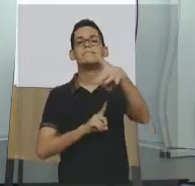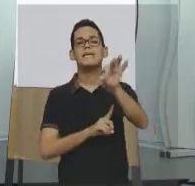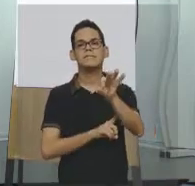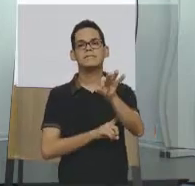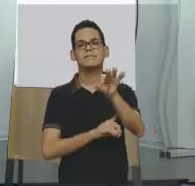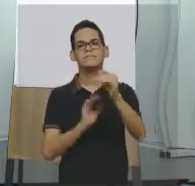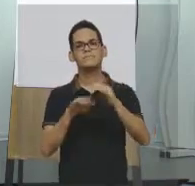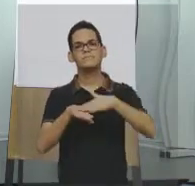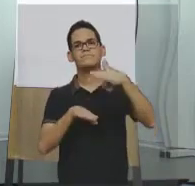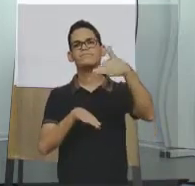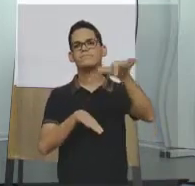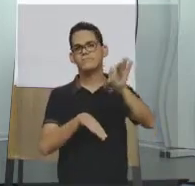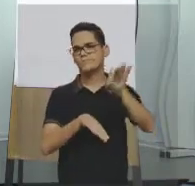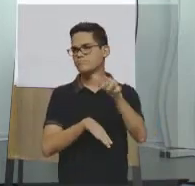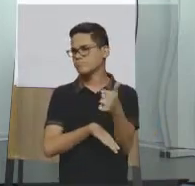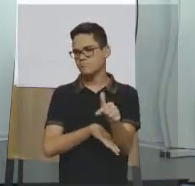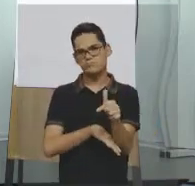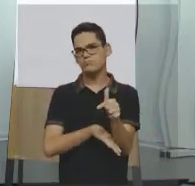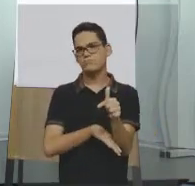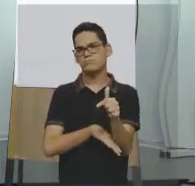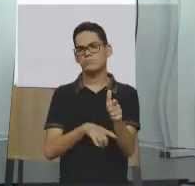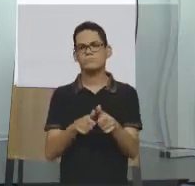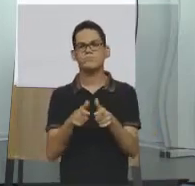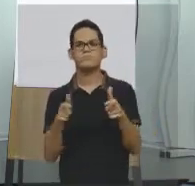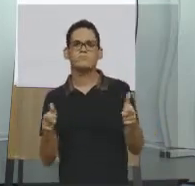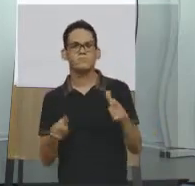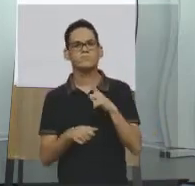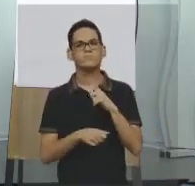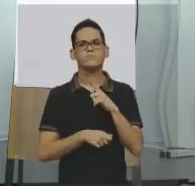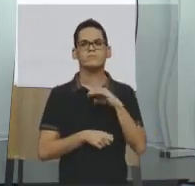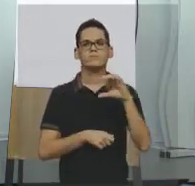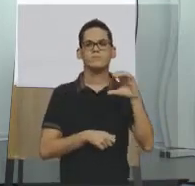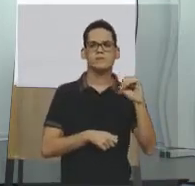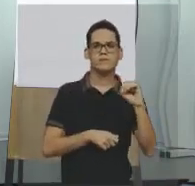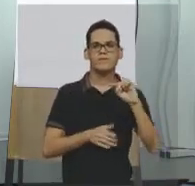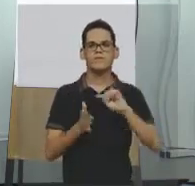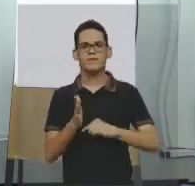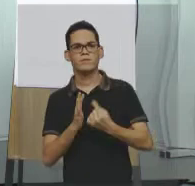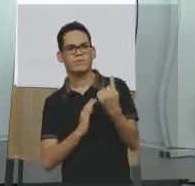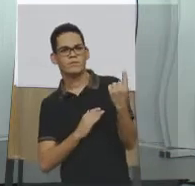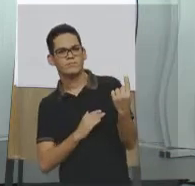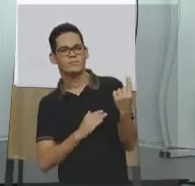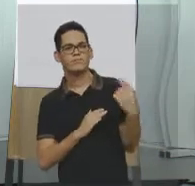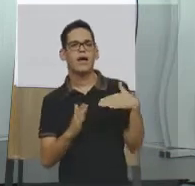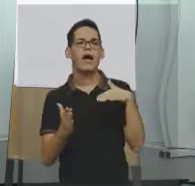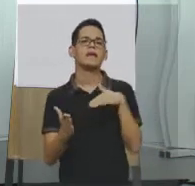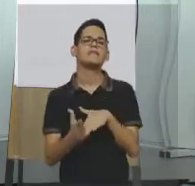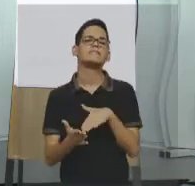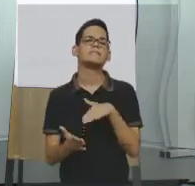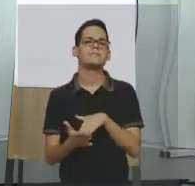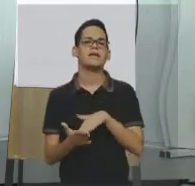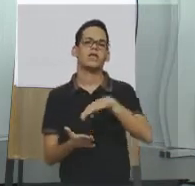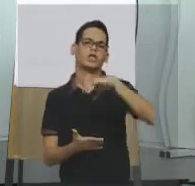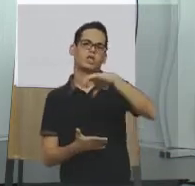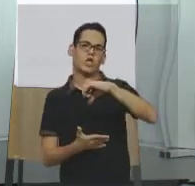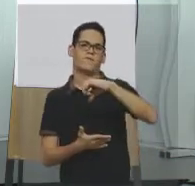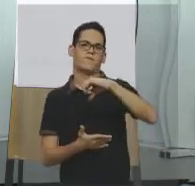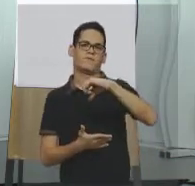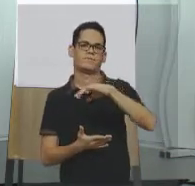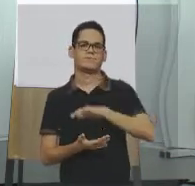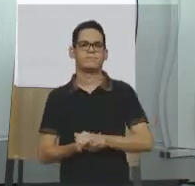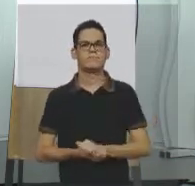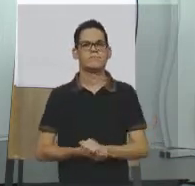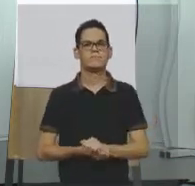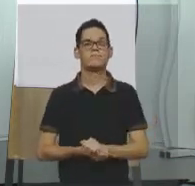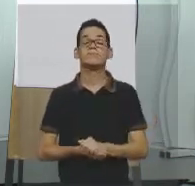Richter. E a maioria que é registrado vai de 0,1, né, até 9, em geral, a